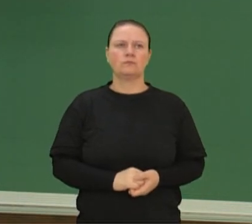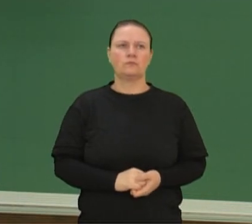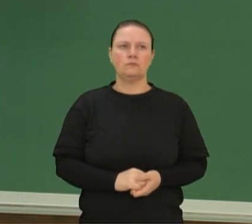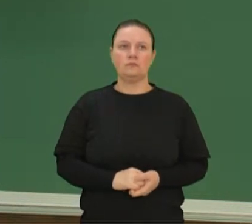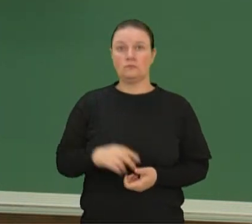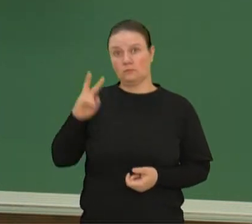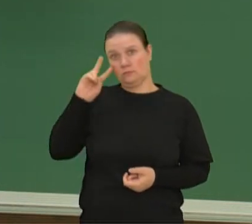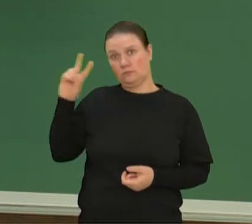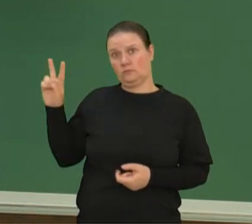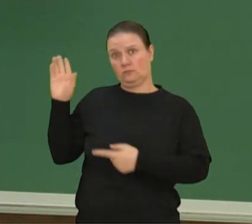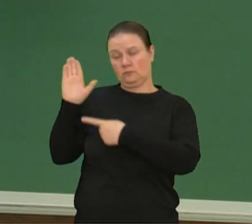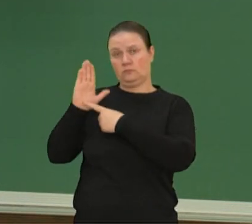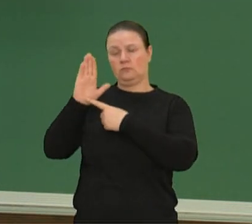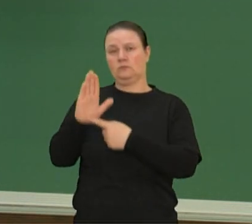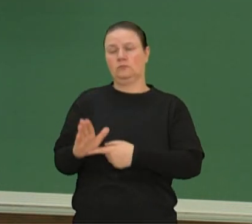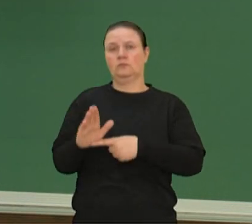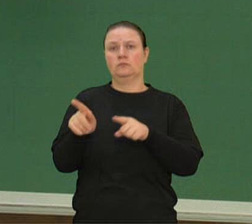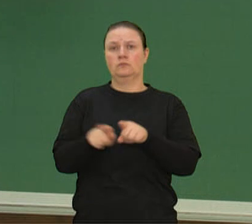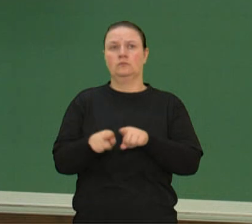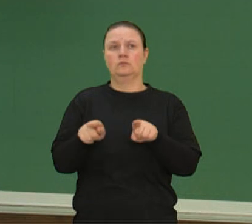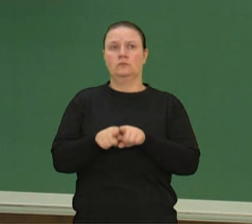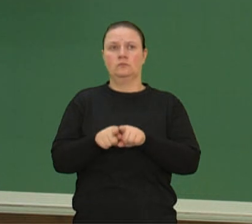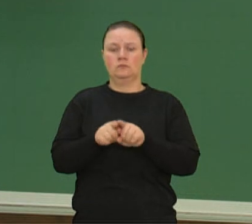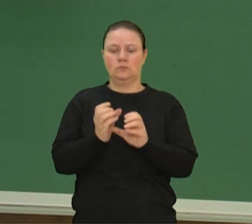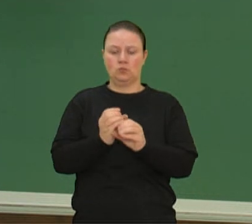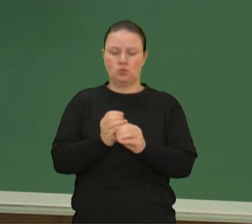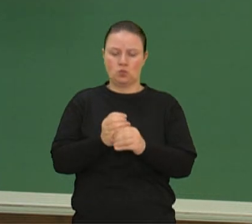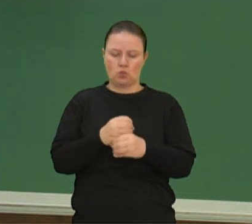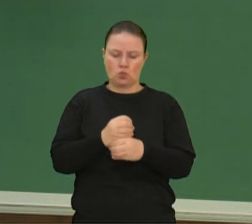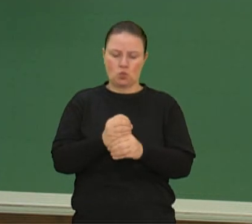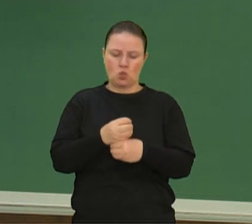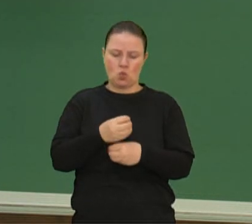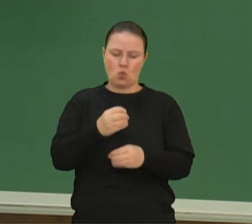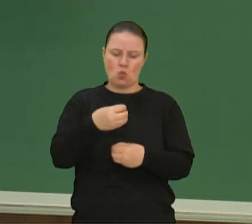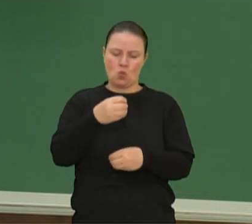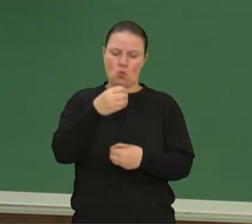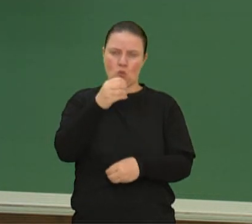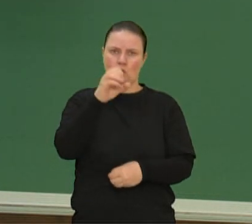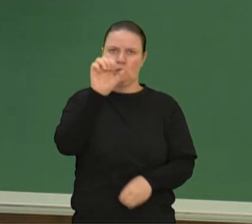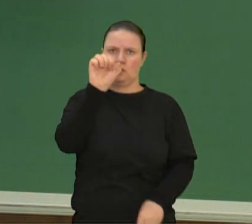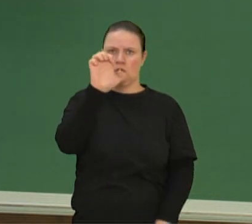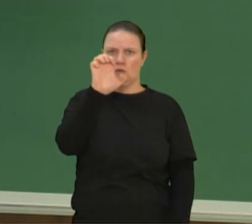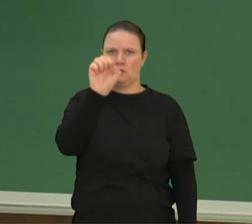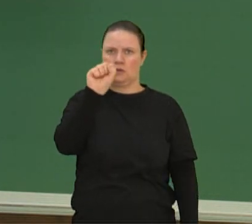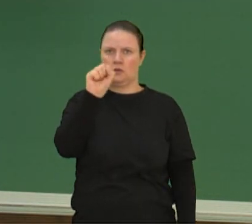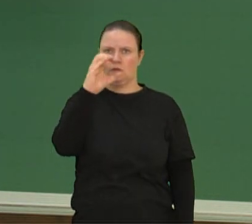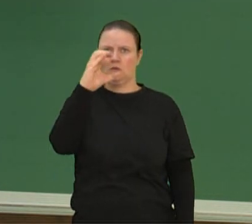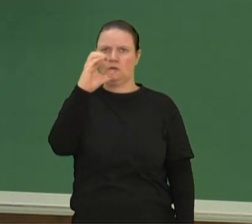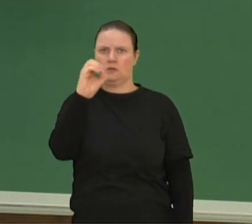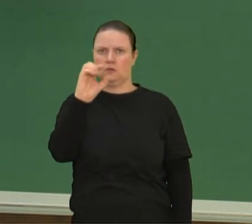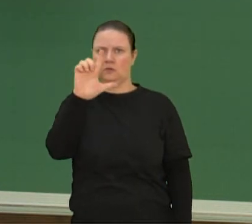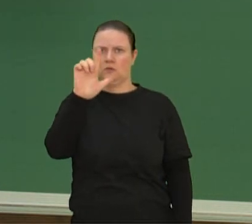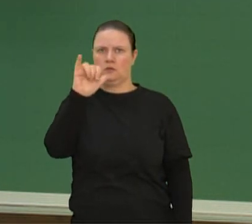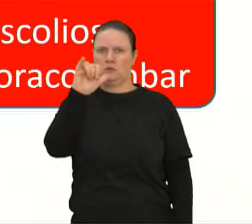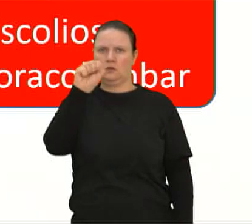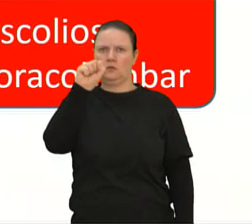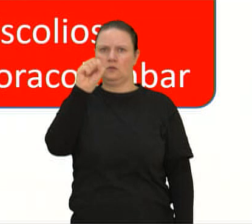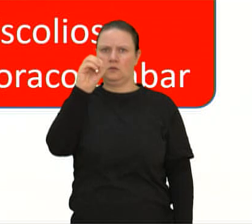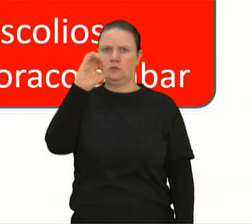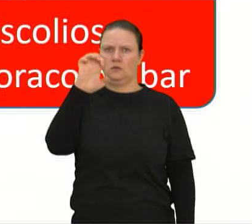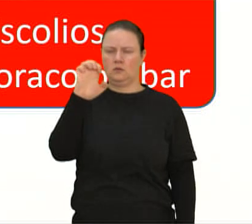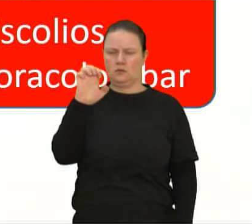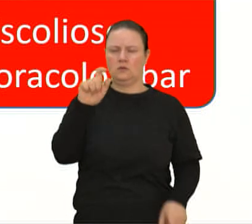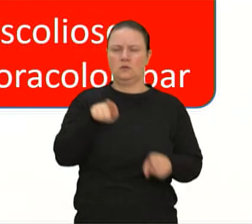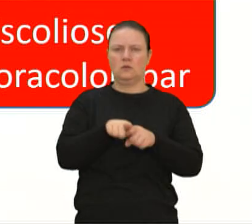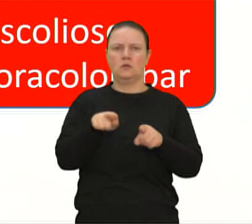Aqui então falamos sobre a posição da coluna e os tipos de escoliose, aquele desvio lateral. Então nós temos